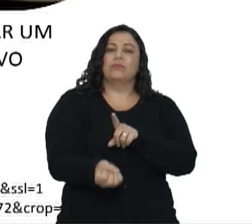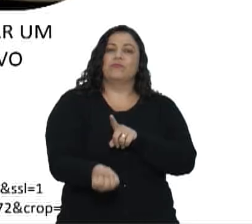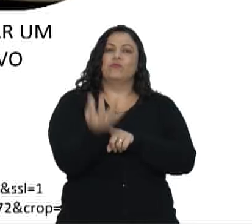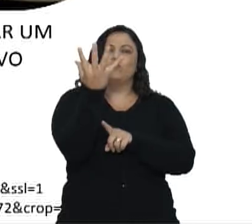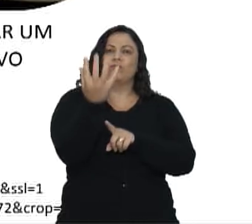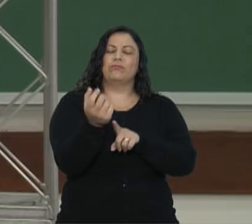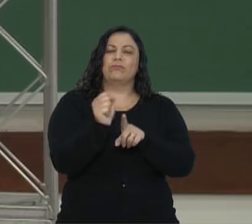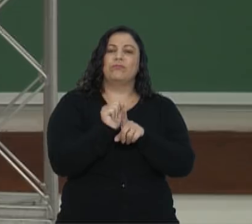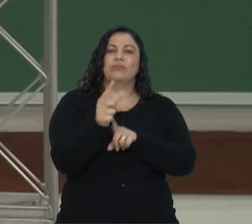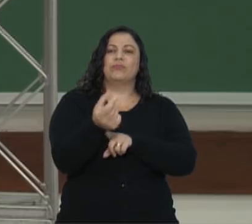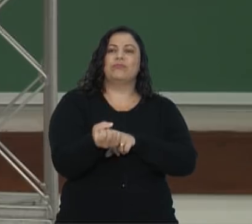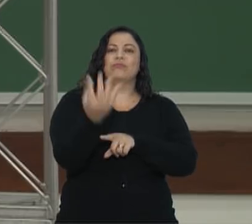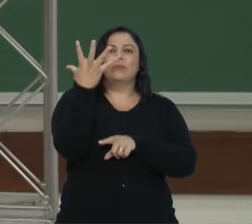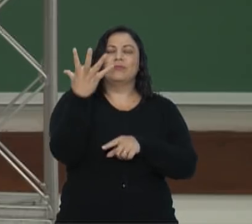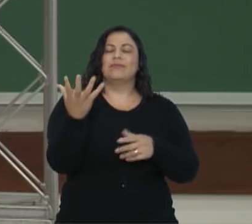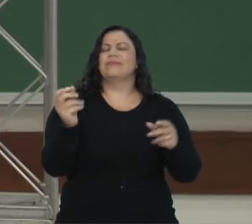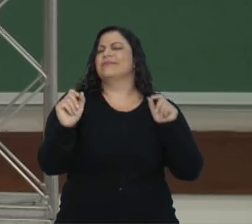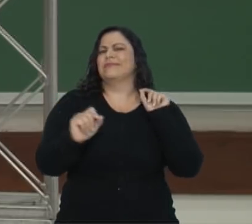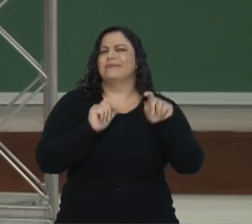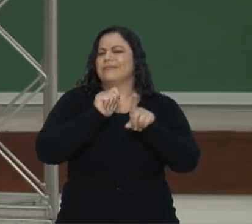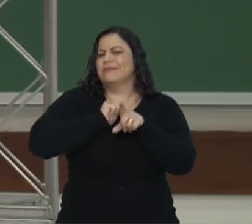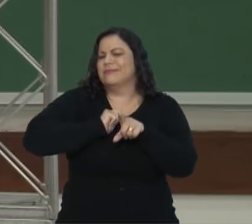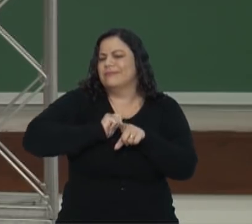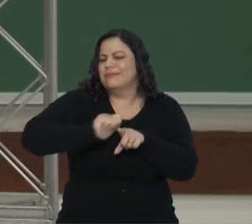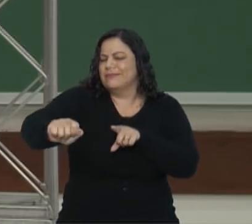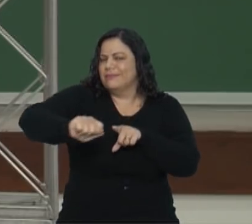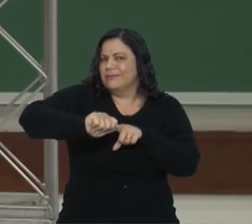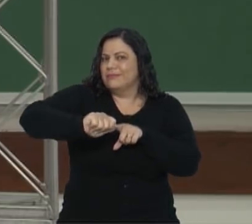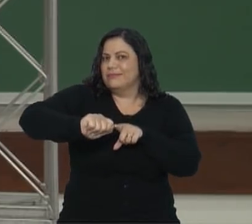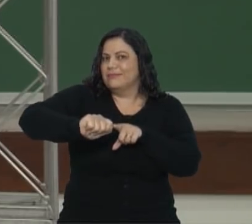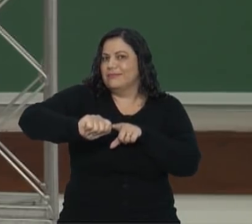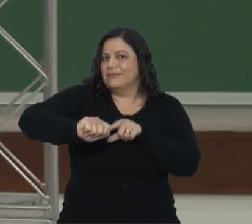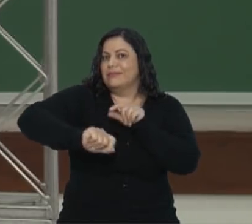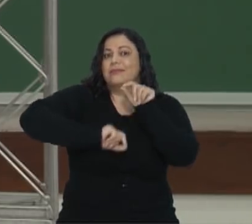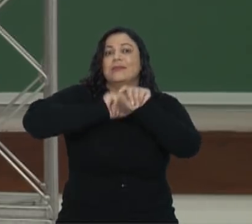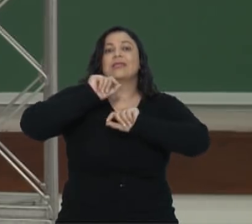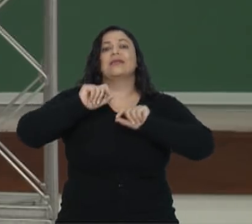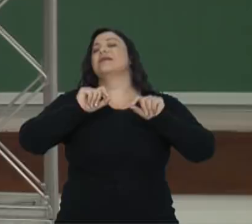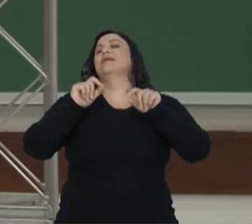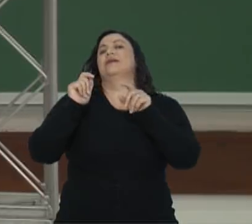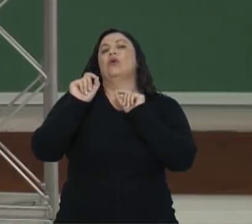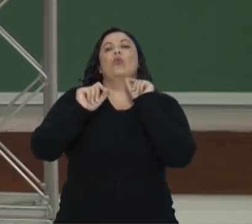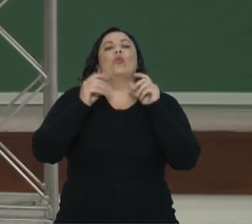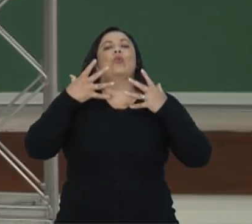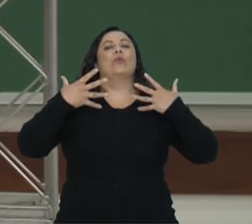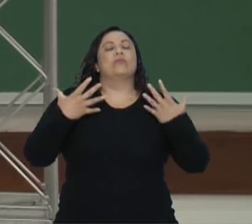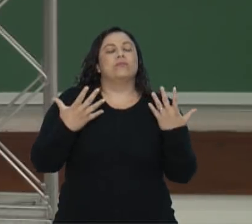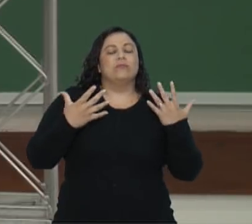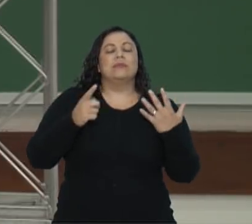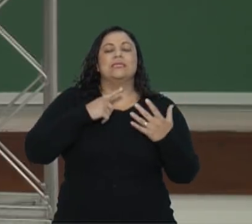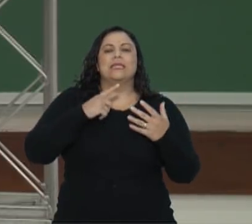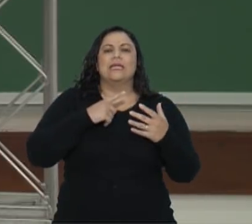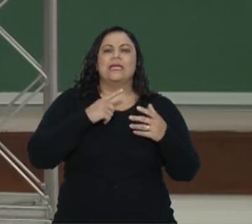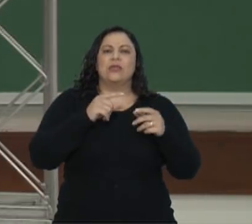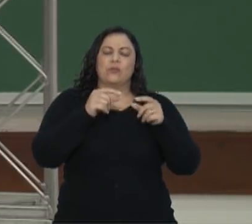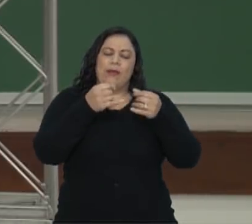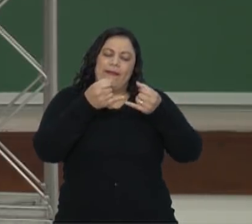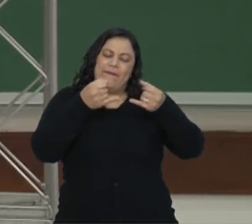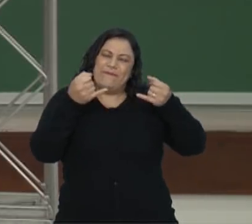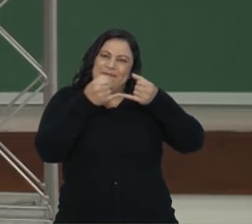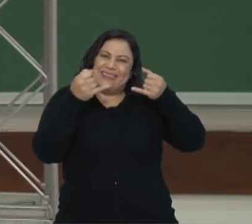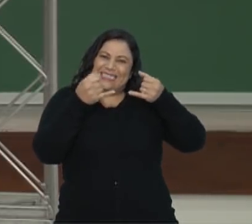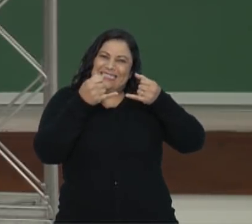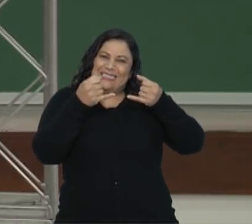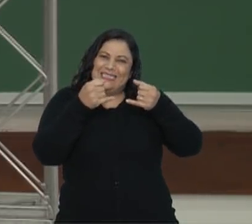de fósforo e eu risco esse fósforo ali na caixinha eu tenho uma fitinha com um material que tem uma